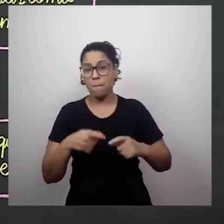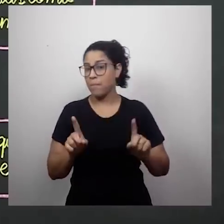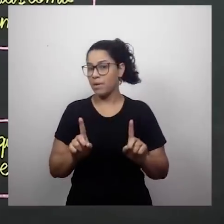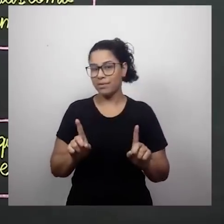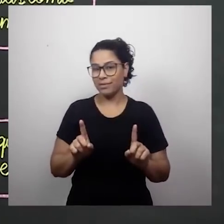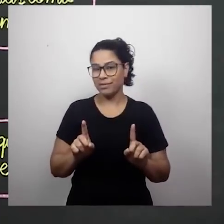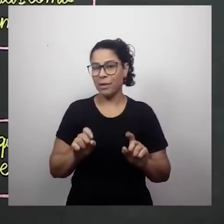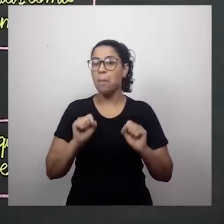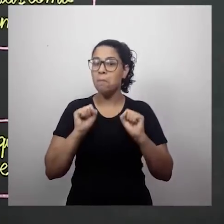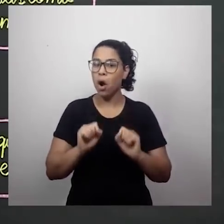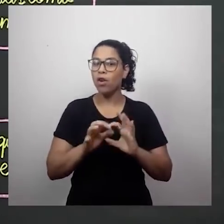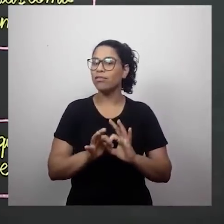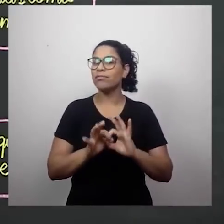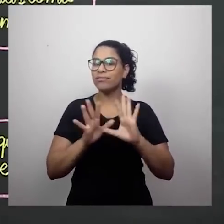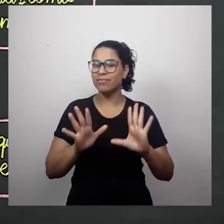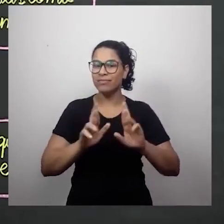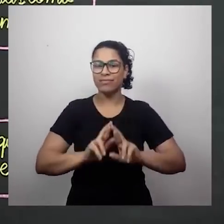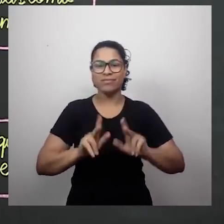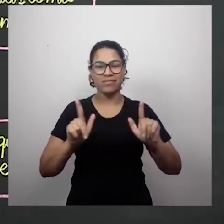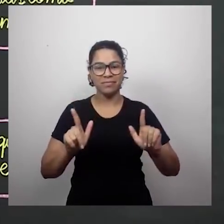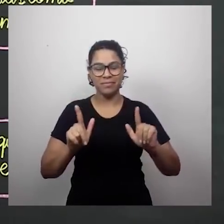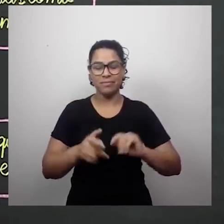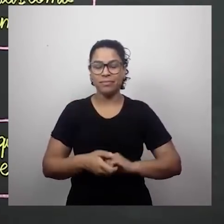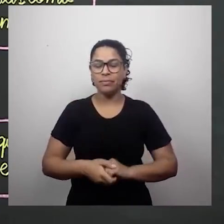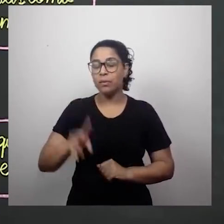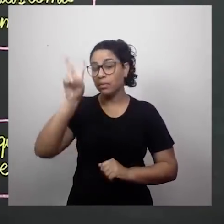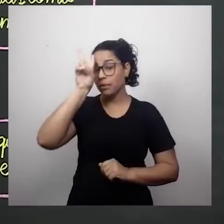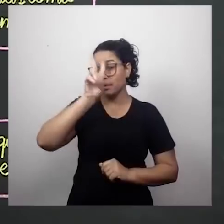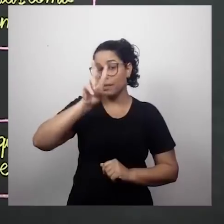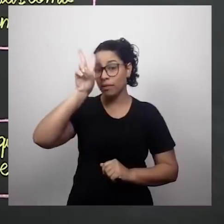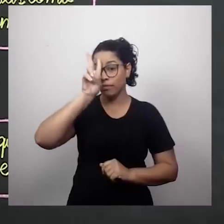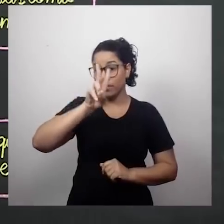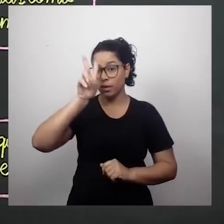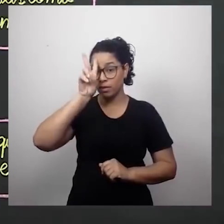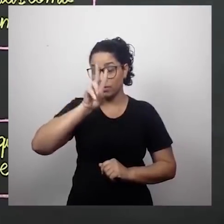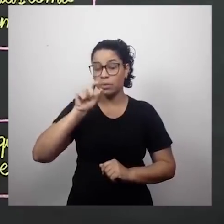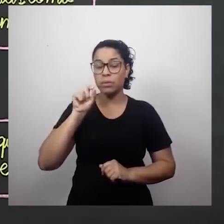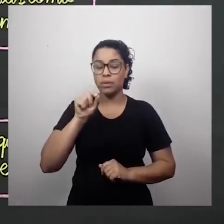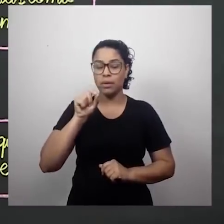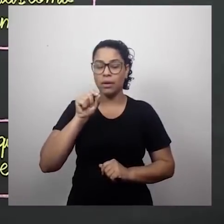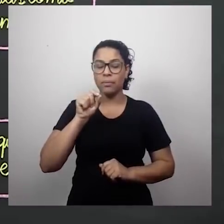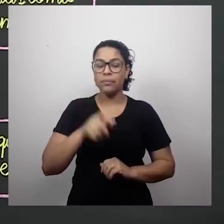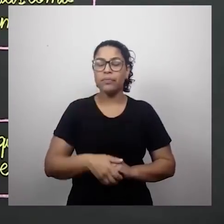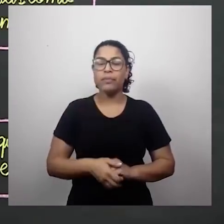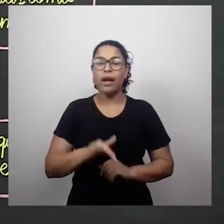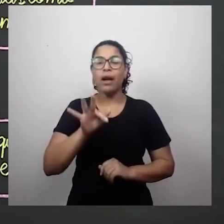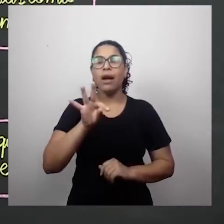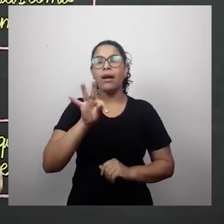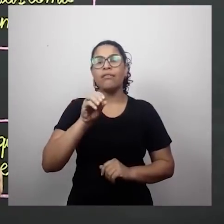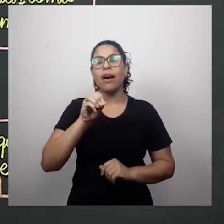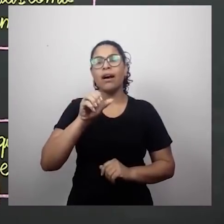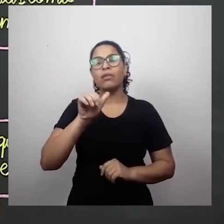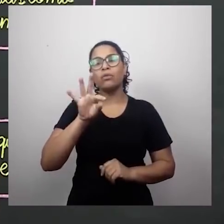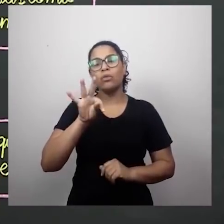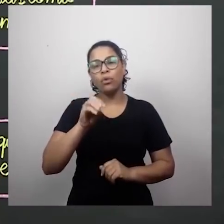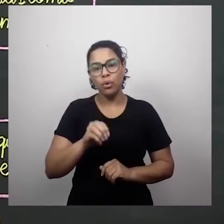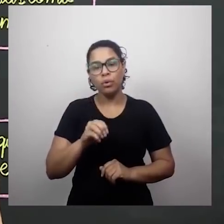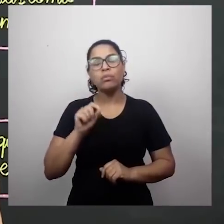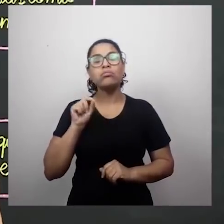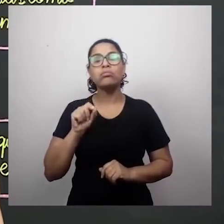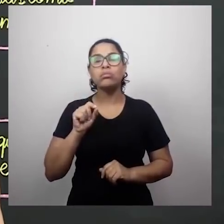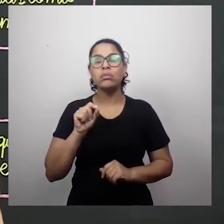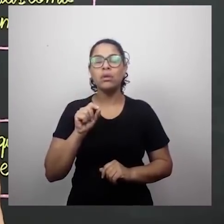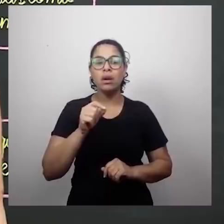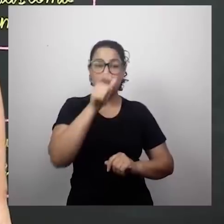ok? Então, lembrando dessa metáfora da fotoreportagem como retrato da realidade, é na realidade que o jornalista vai se inspirar.